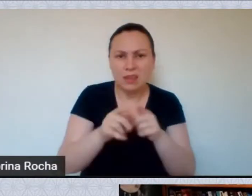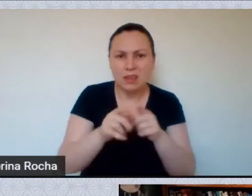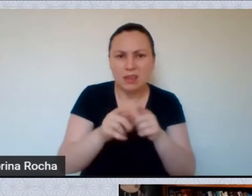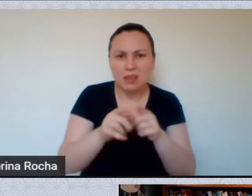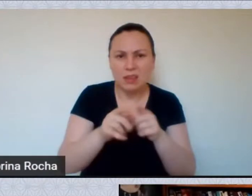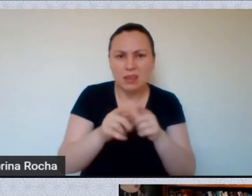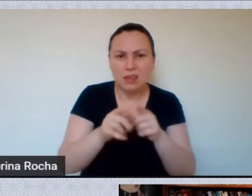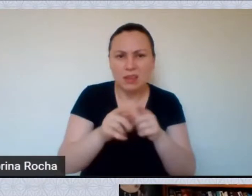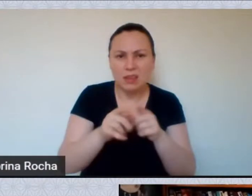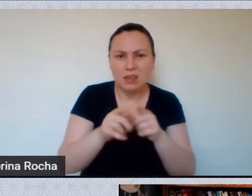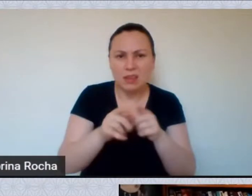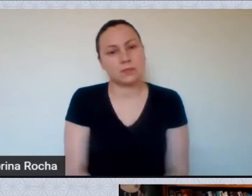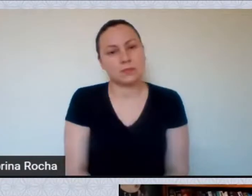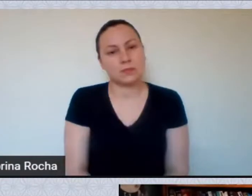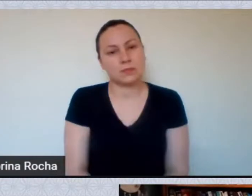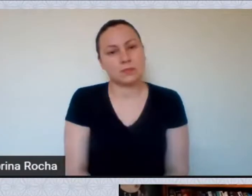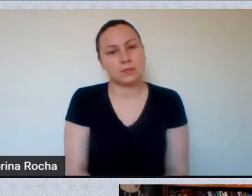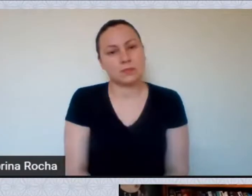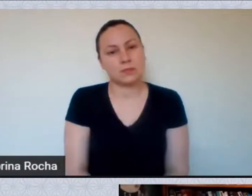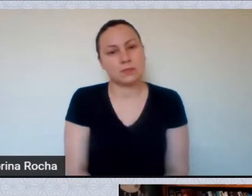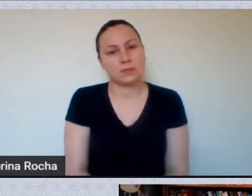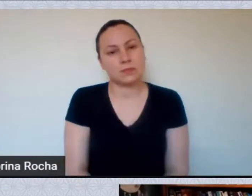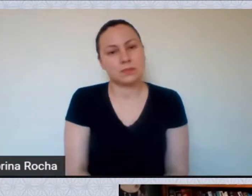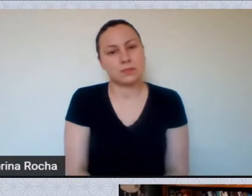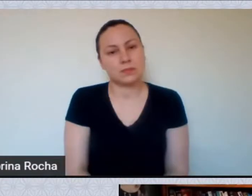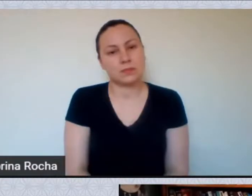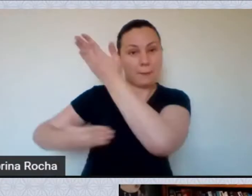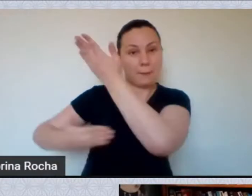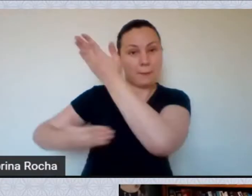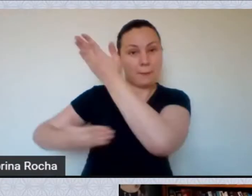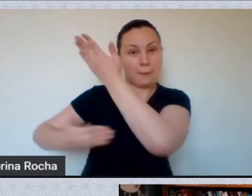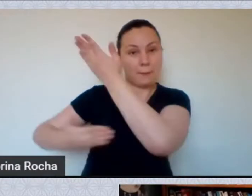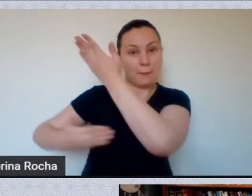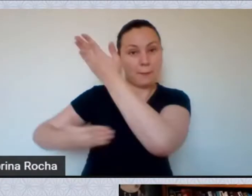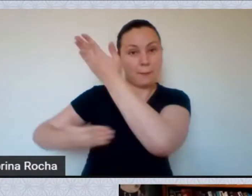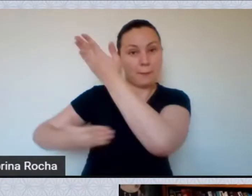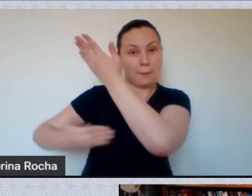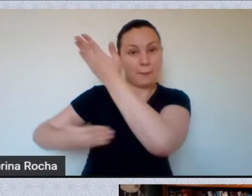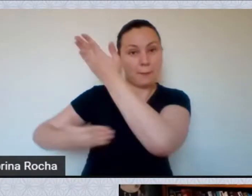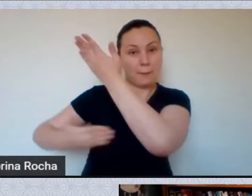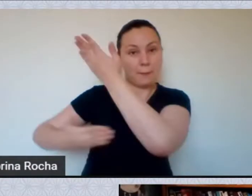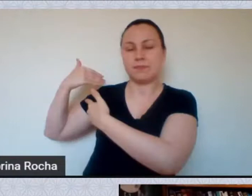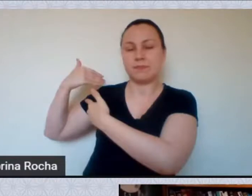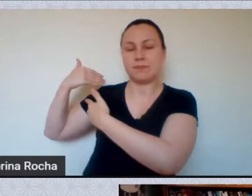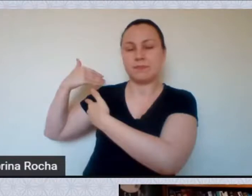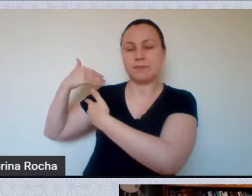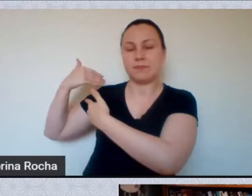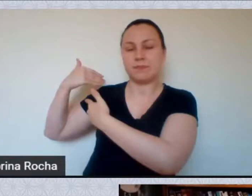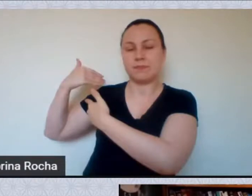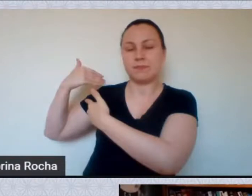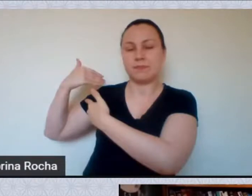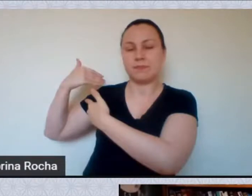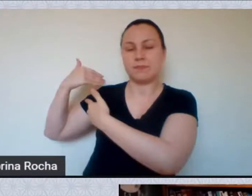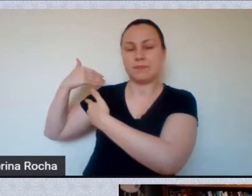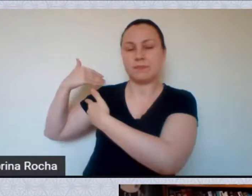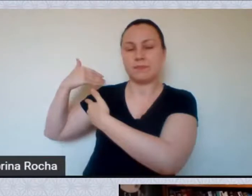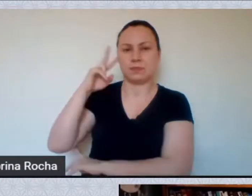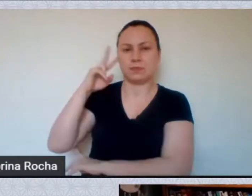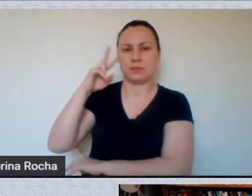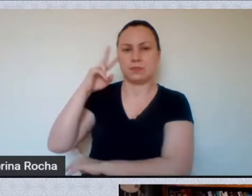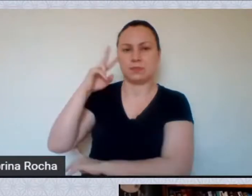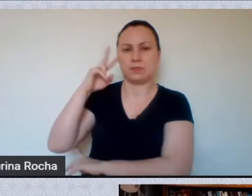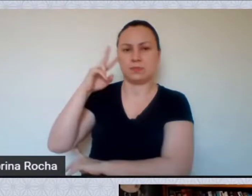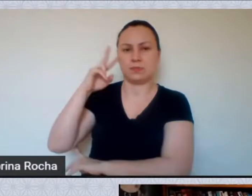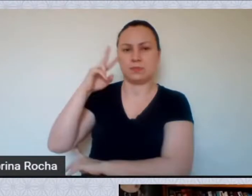Bom, então, historicamente, né, eu sempre gosto de pensar historicamente. Eu acho que se eu não tivesse sido físico, eu teria